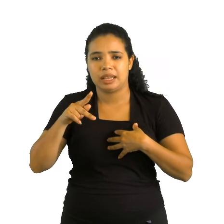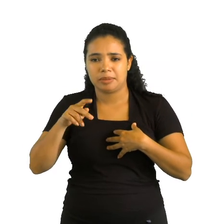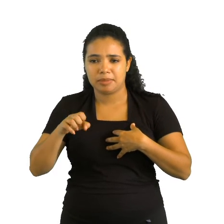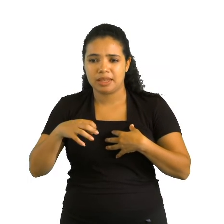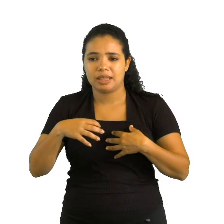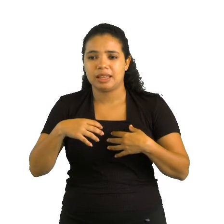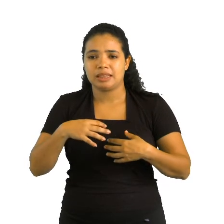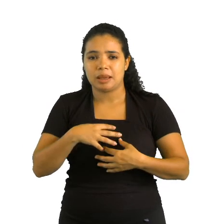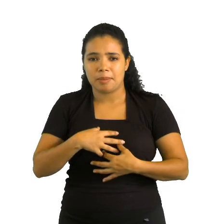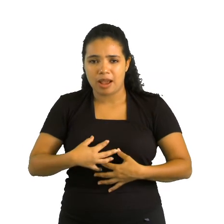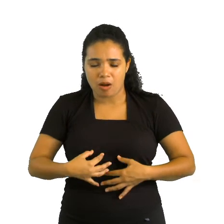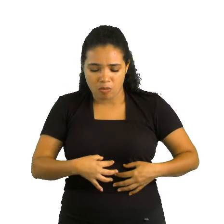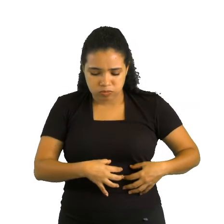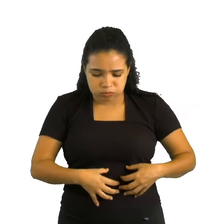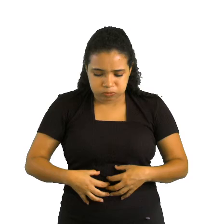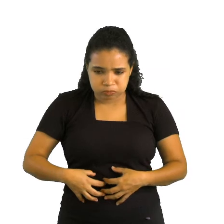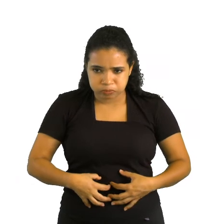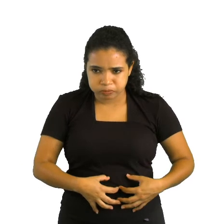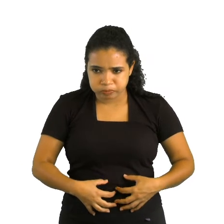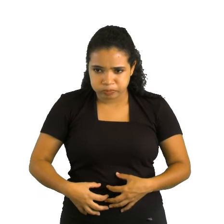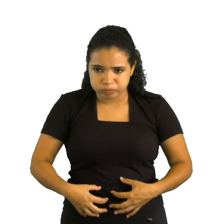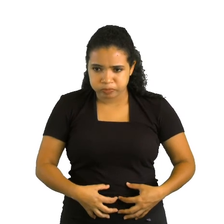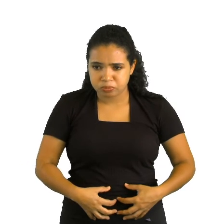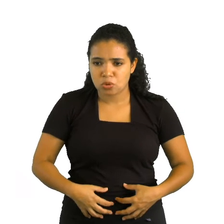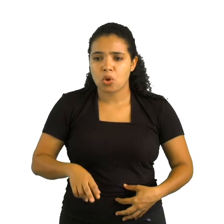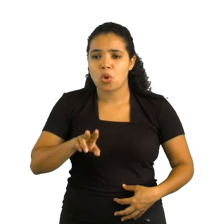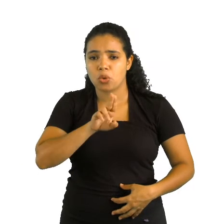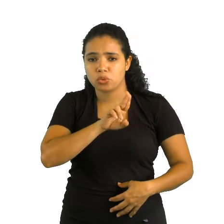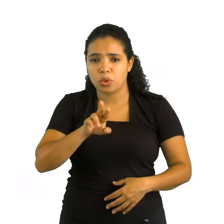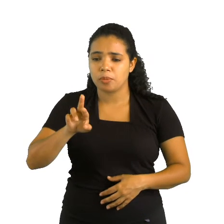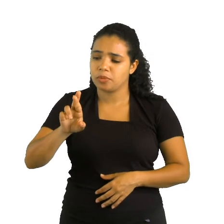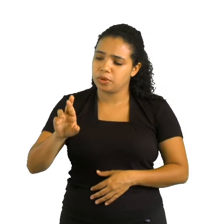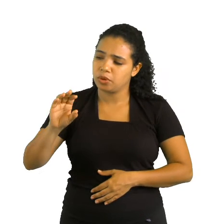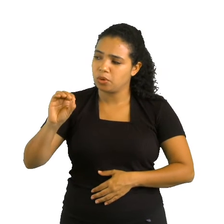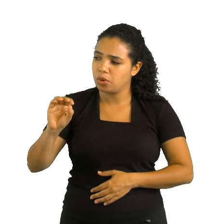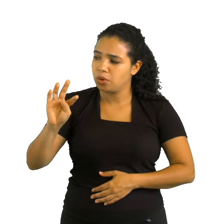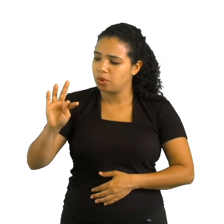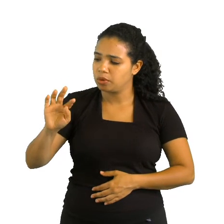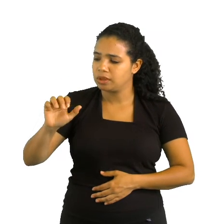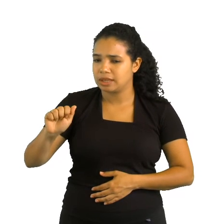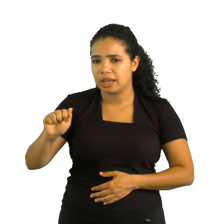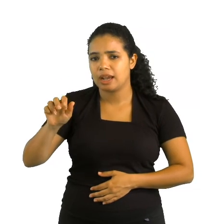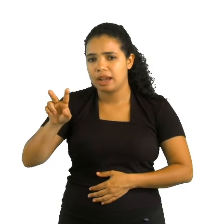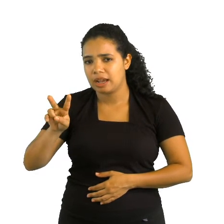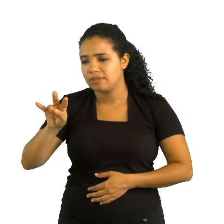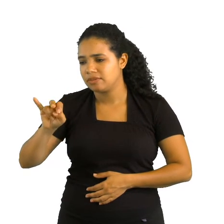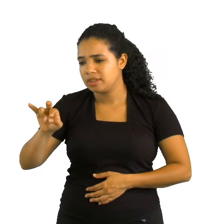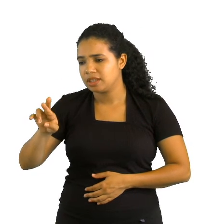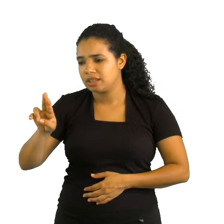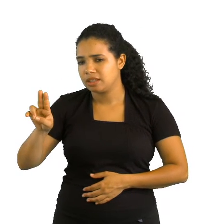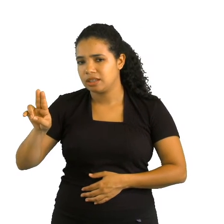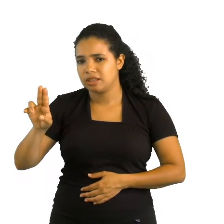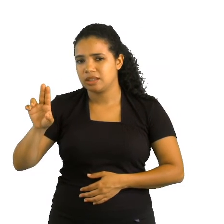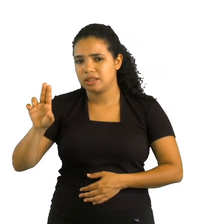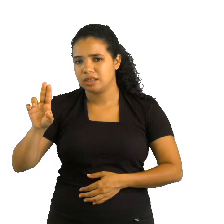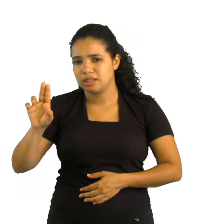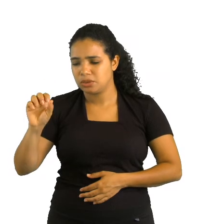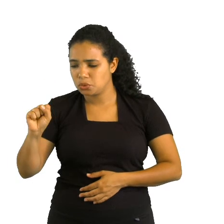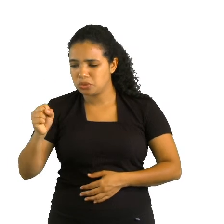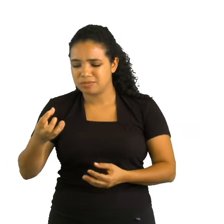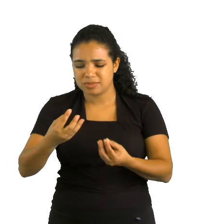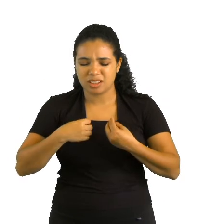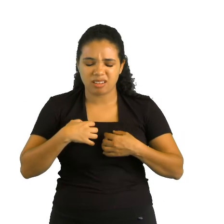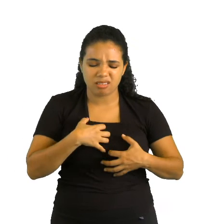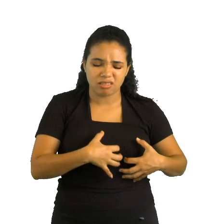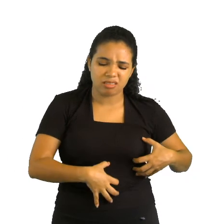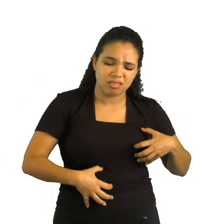como é o caso do rotavírus. O rotavírus é aquele que traz um desconforto muito